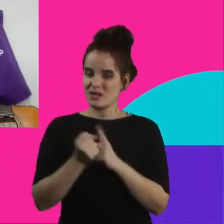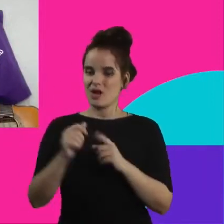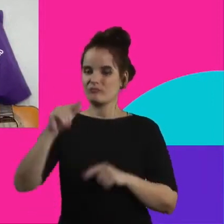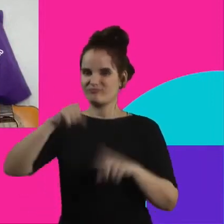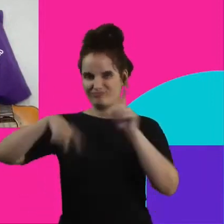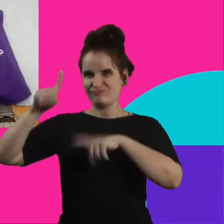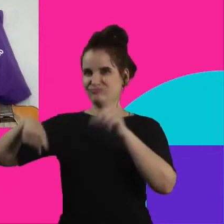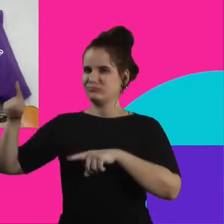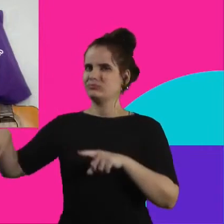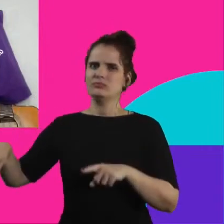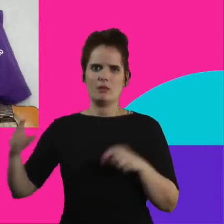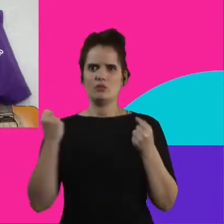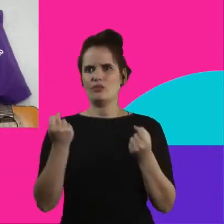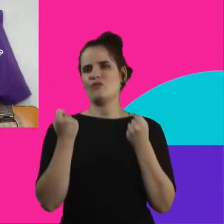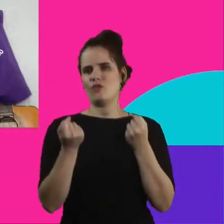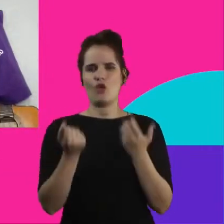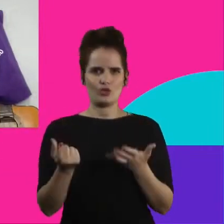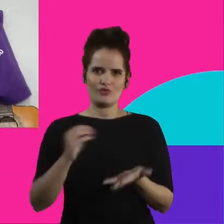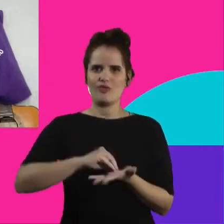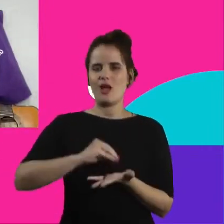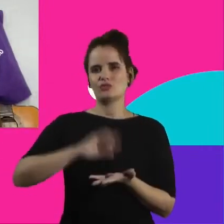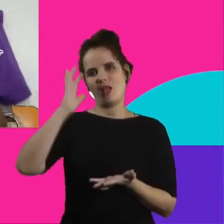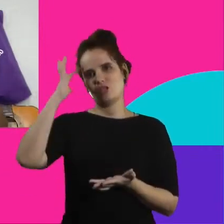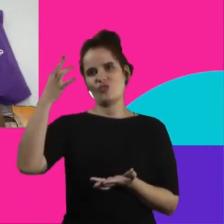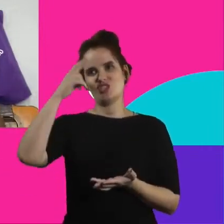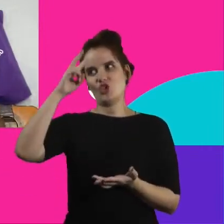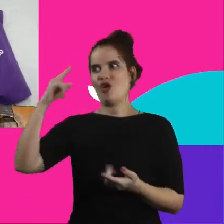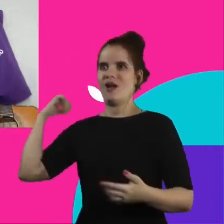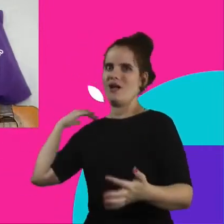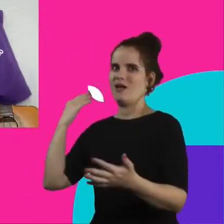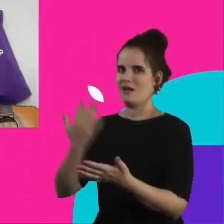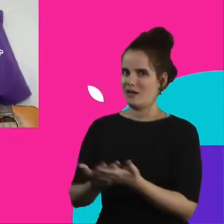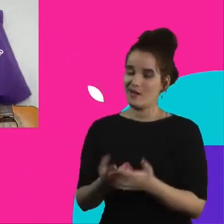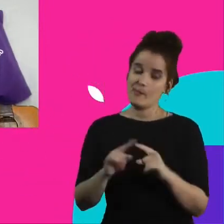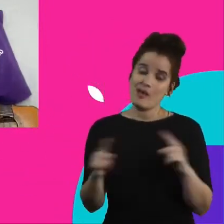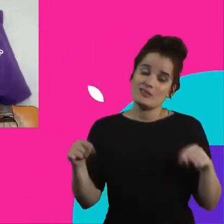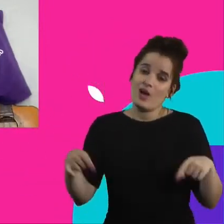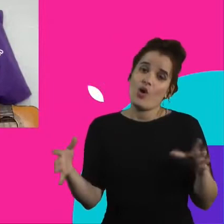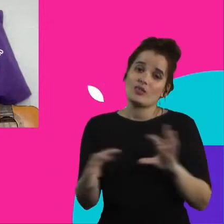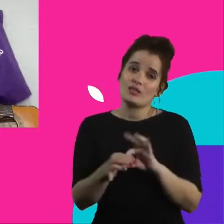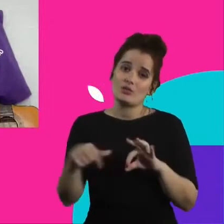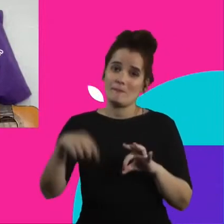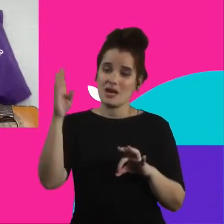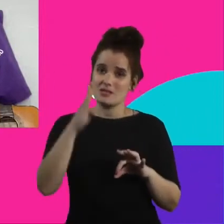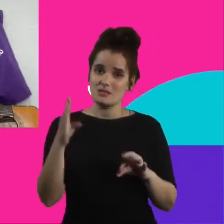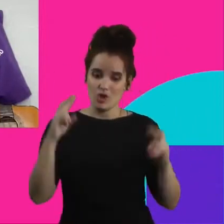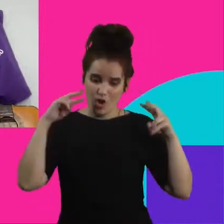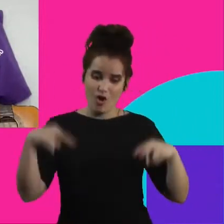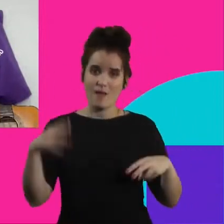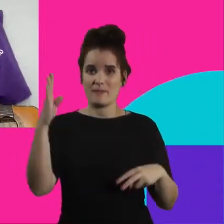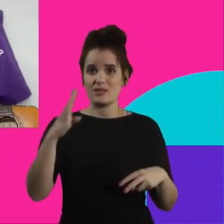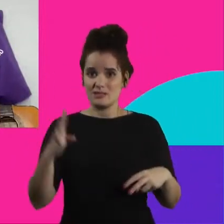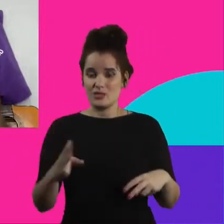econômicas não resolvidas historicamente, né, mas esse é o nosso contexto. Eu gostaria que a gente olhasse para o Brasil